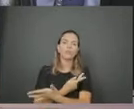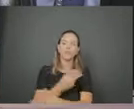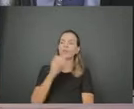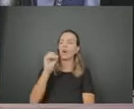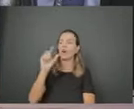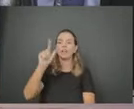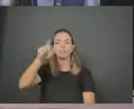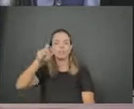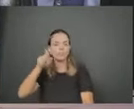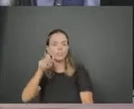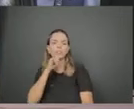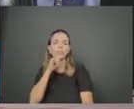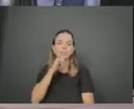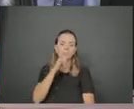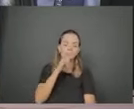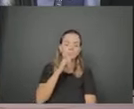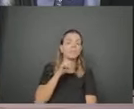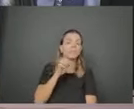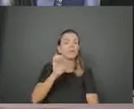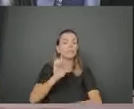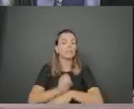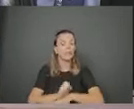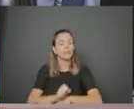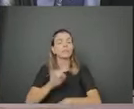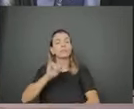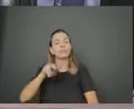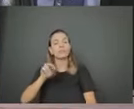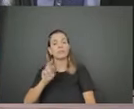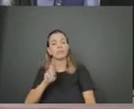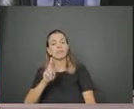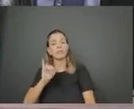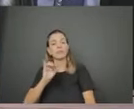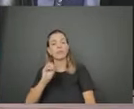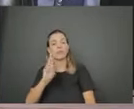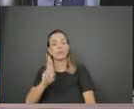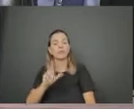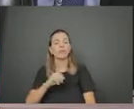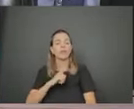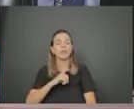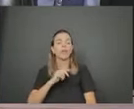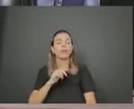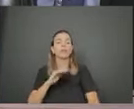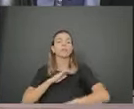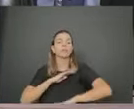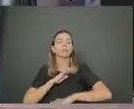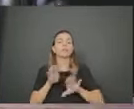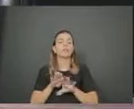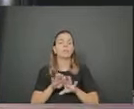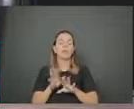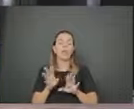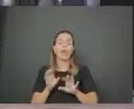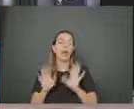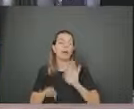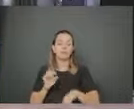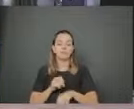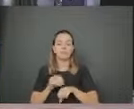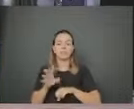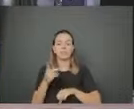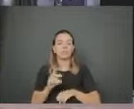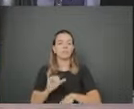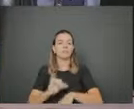algumas iniciativas por parte de alguns comandantes, onde eles deixam, né, e a gente está vendo isso aqui para a capital também, à frente do quartel um